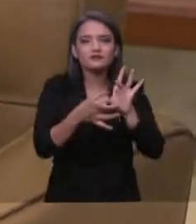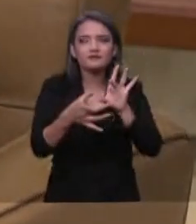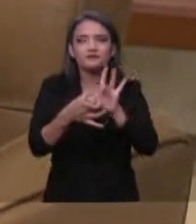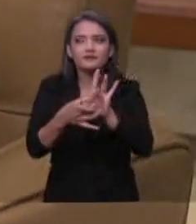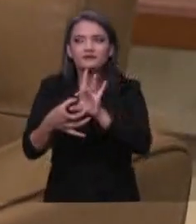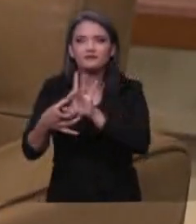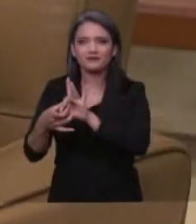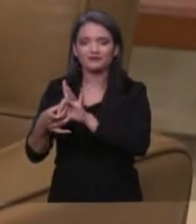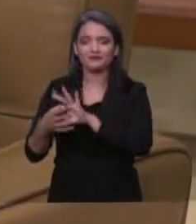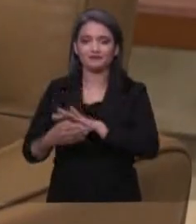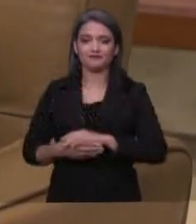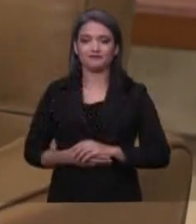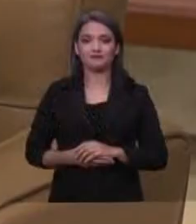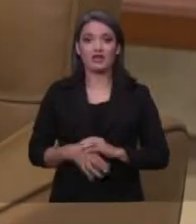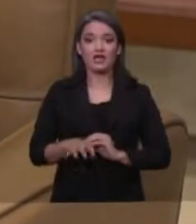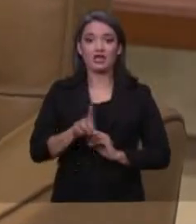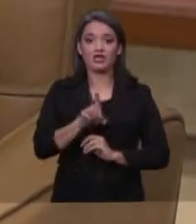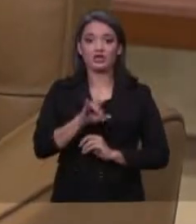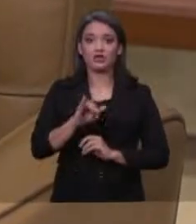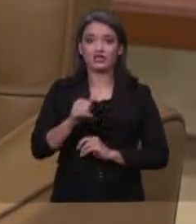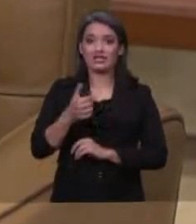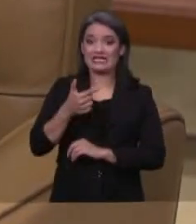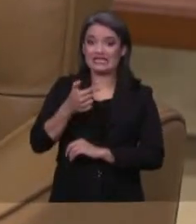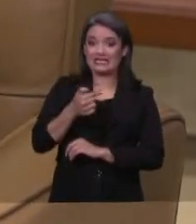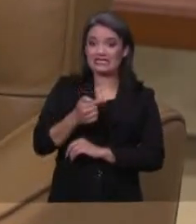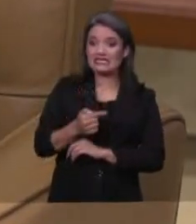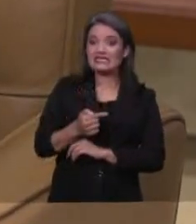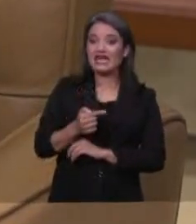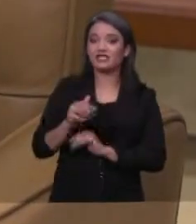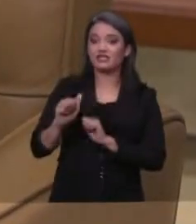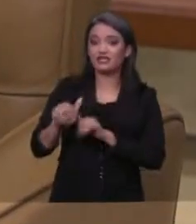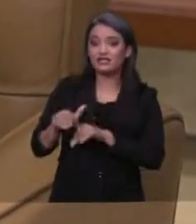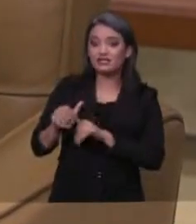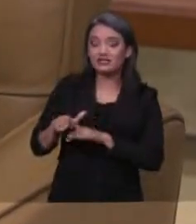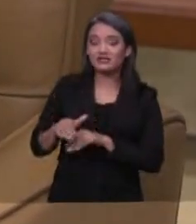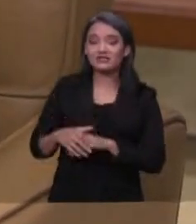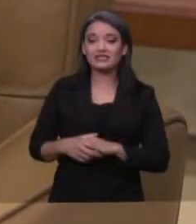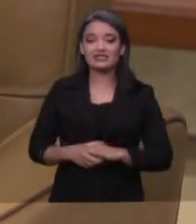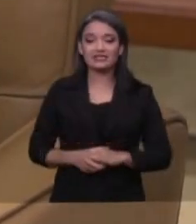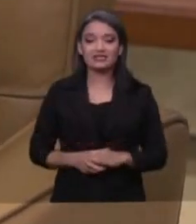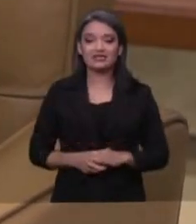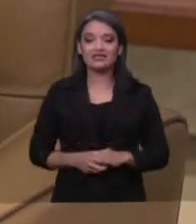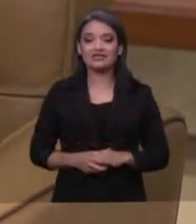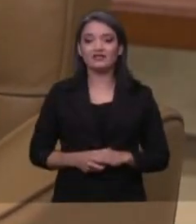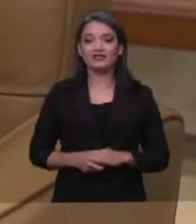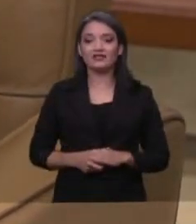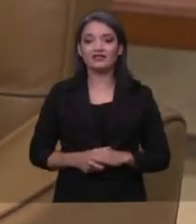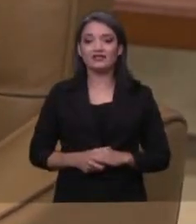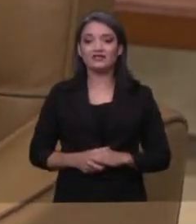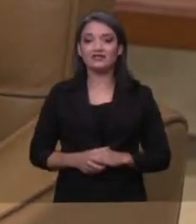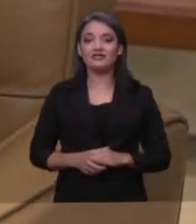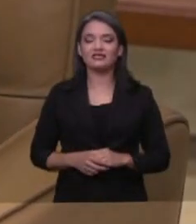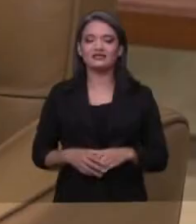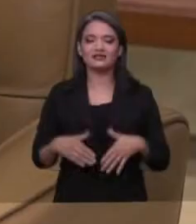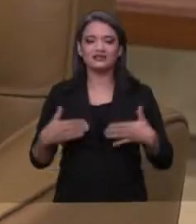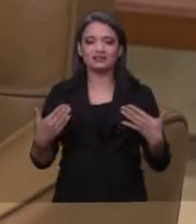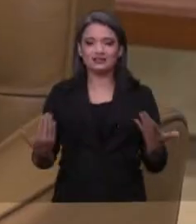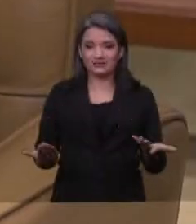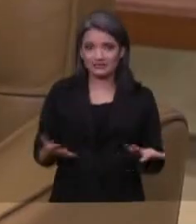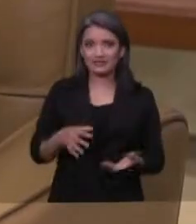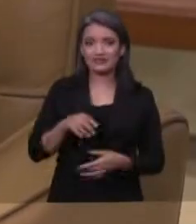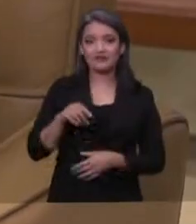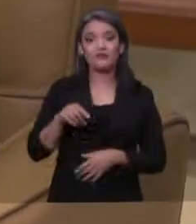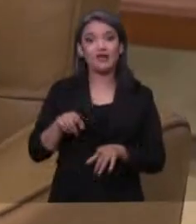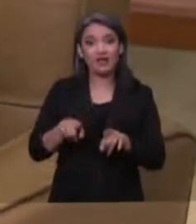Os 7 de setembro, falamos pouco sobre isso. Mas nós sabemos bem, ministro, Vossa Excelência viveu isso na sua